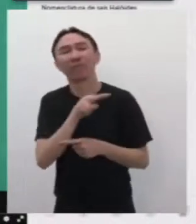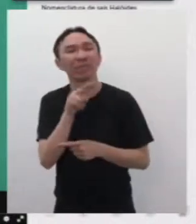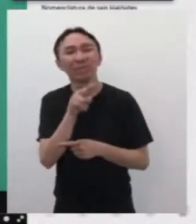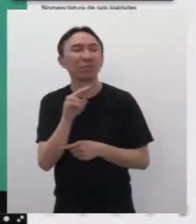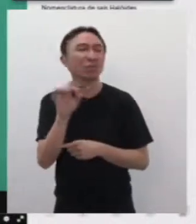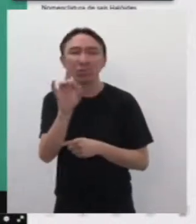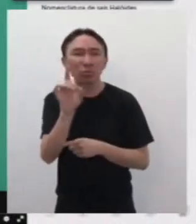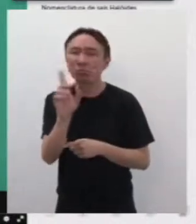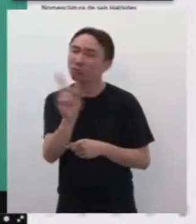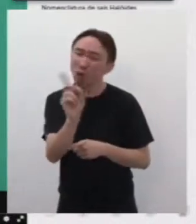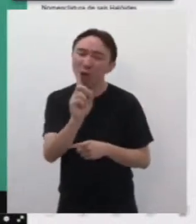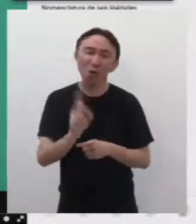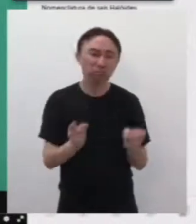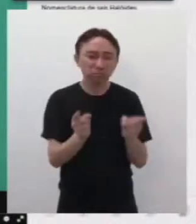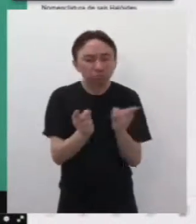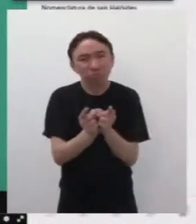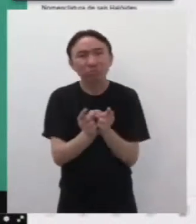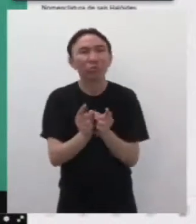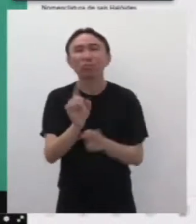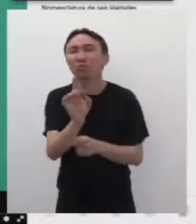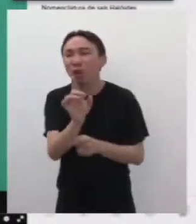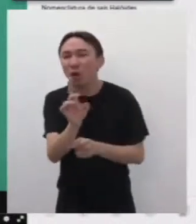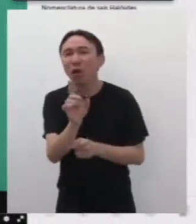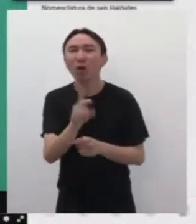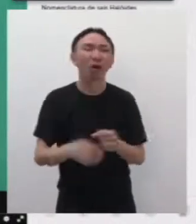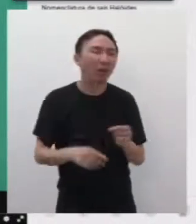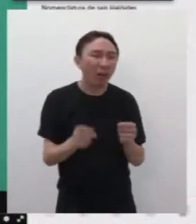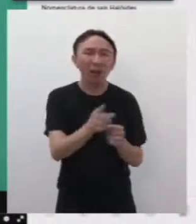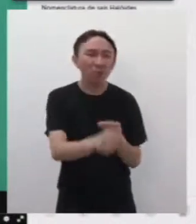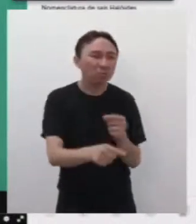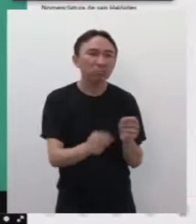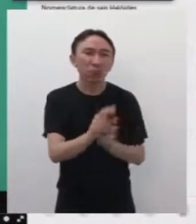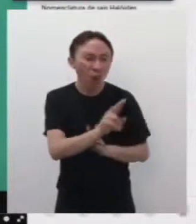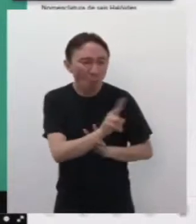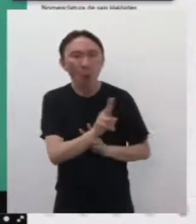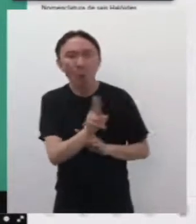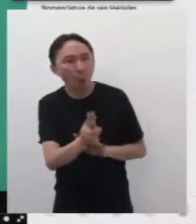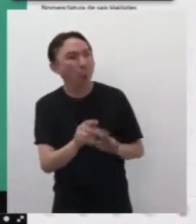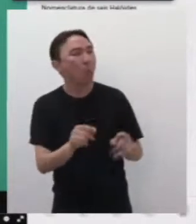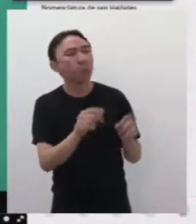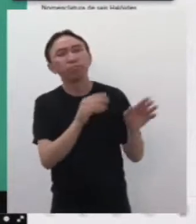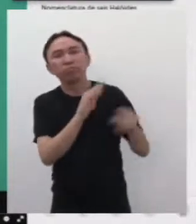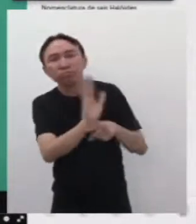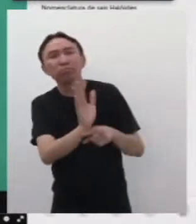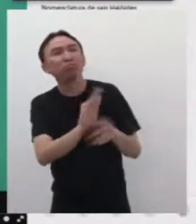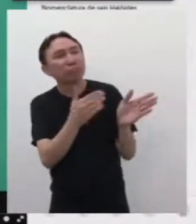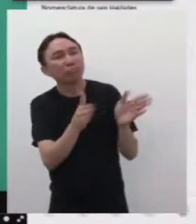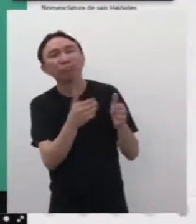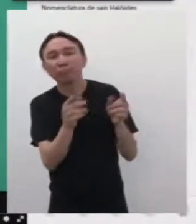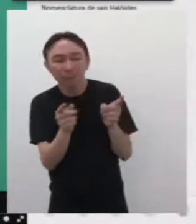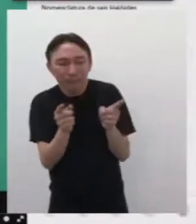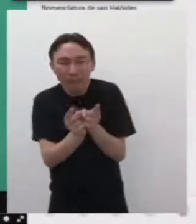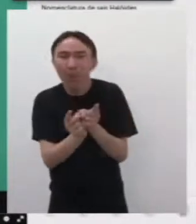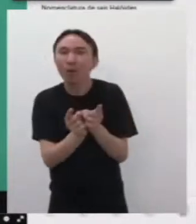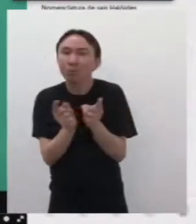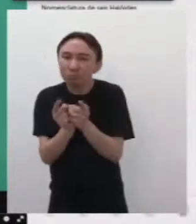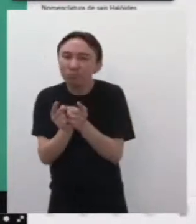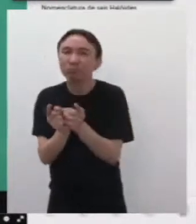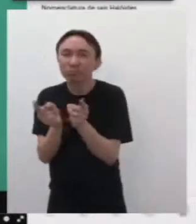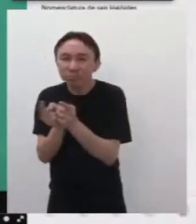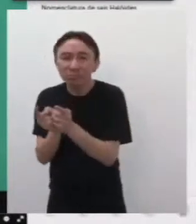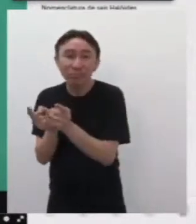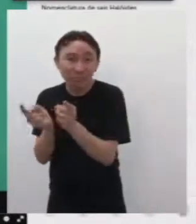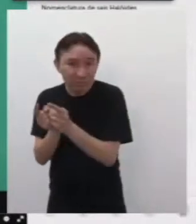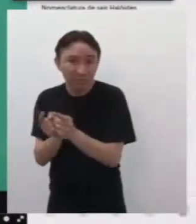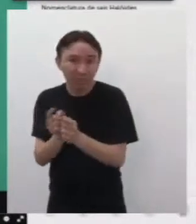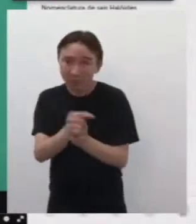reações de neutralização. Ele só quer saber a nomenclatura de sais halóides. Então, a gente quebrou esse conteúdo para cada vez ele ficar mais específico